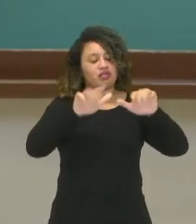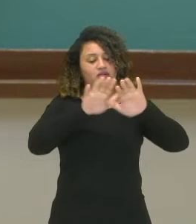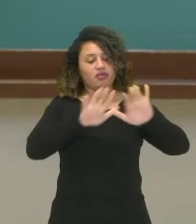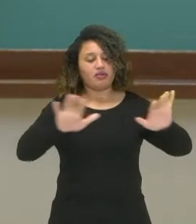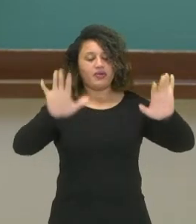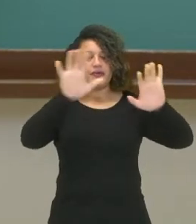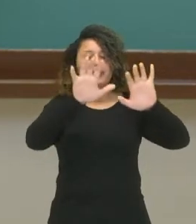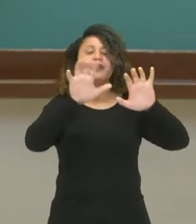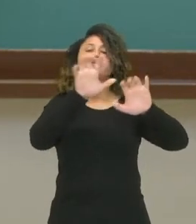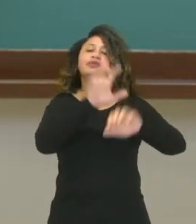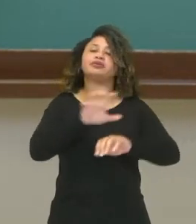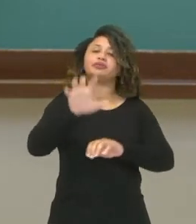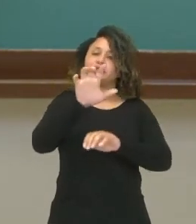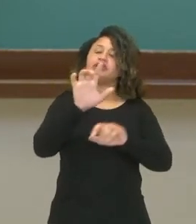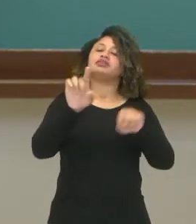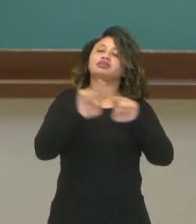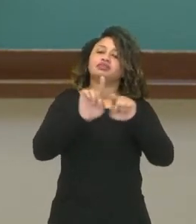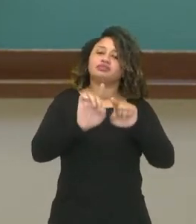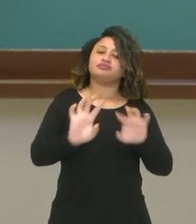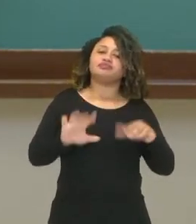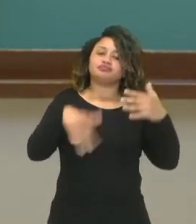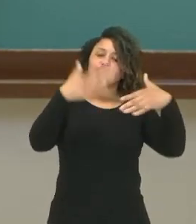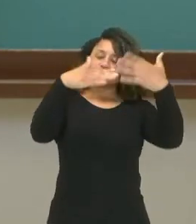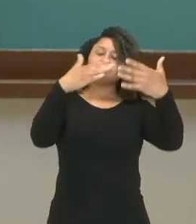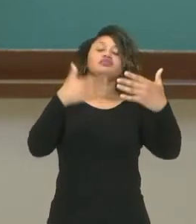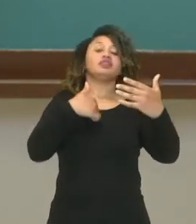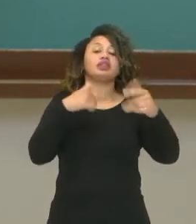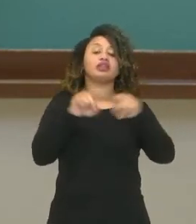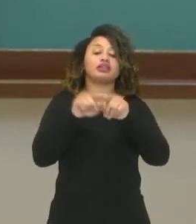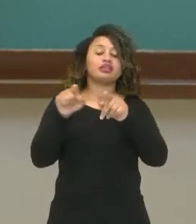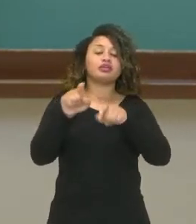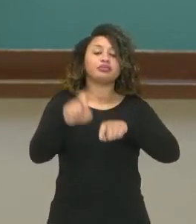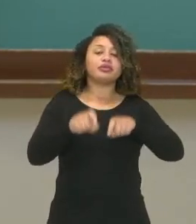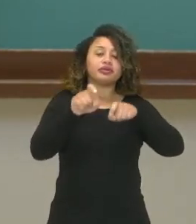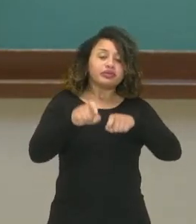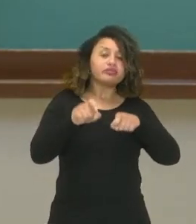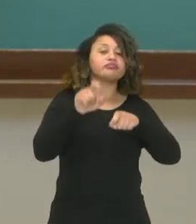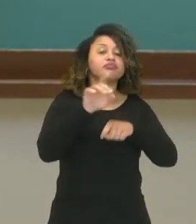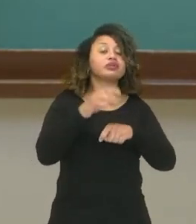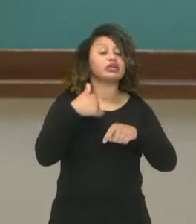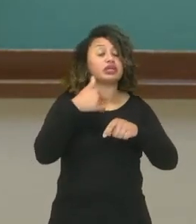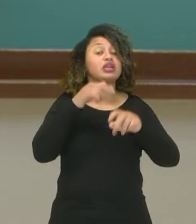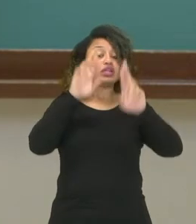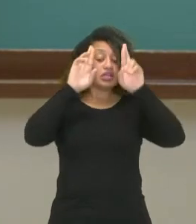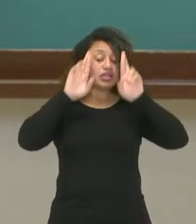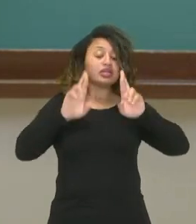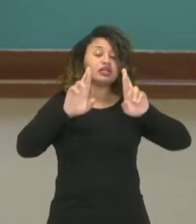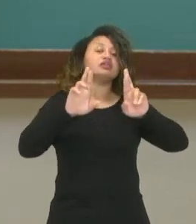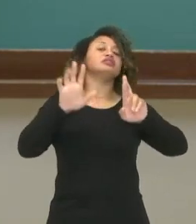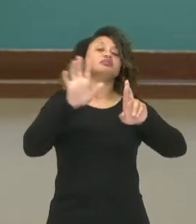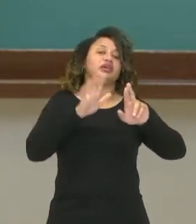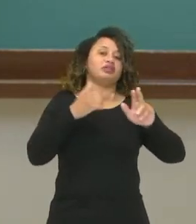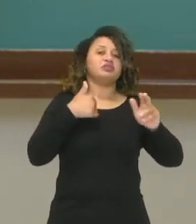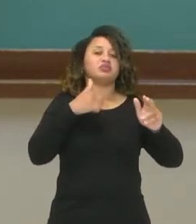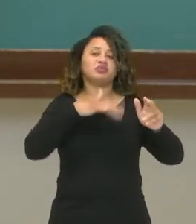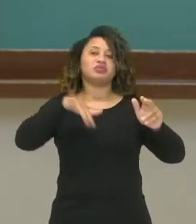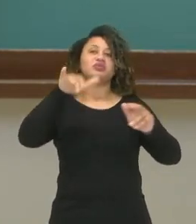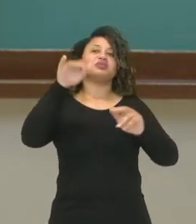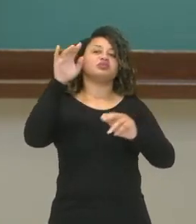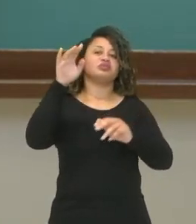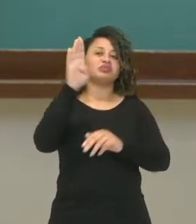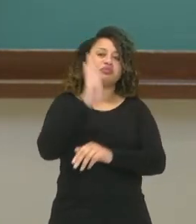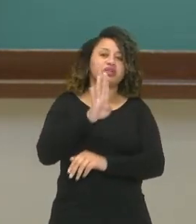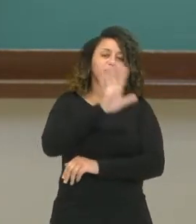como uma região rica e produtora nacional, respeitada nacionalmente. Então o estado do Paraná adquiriu aí uma